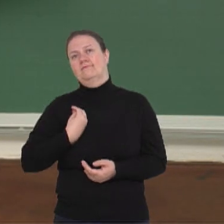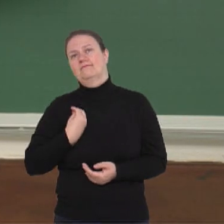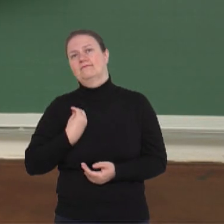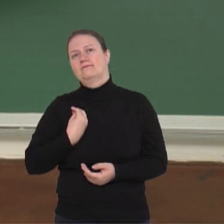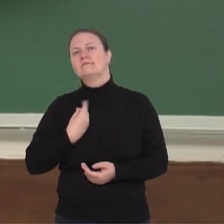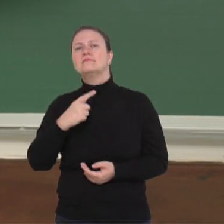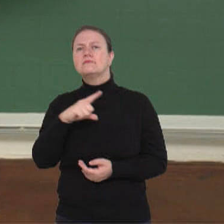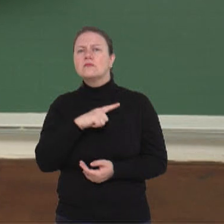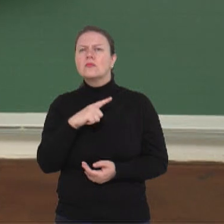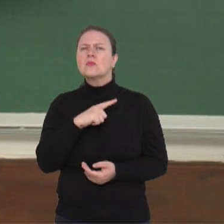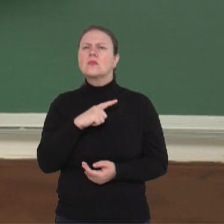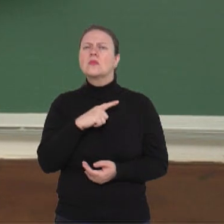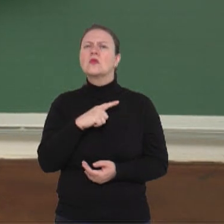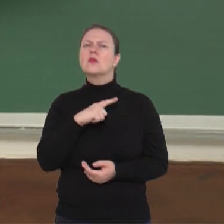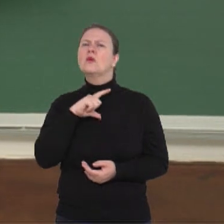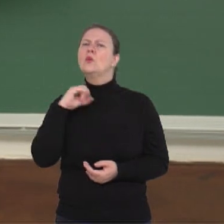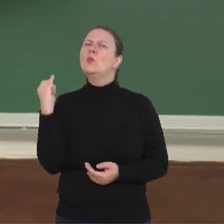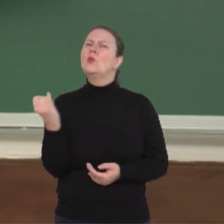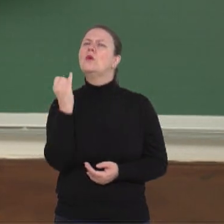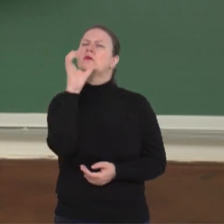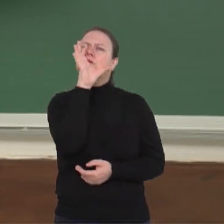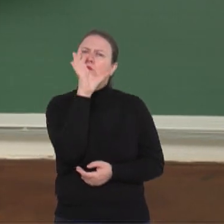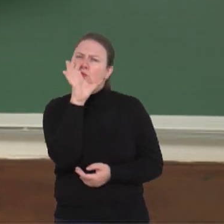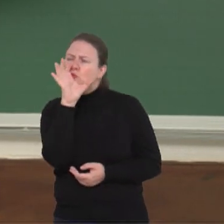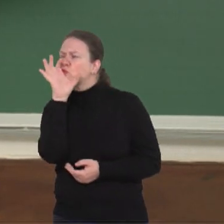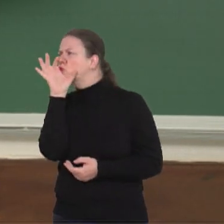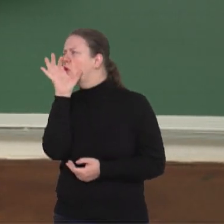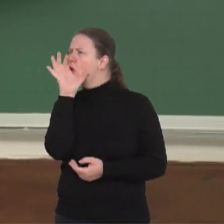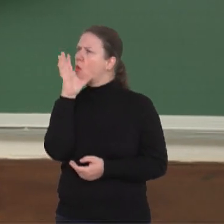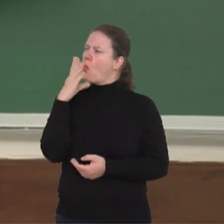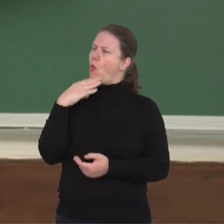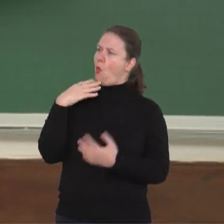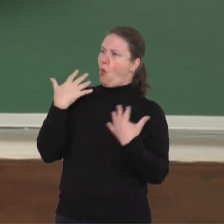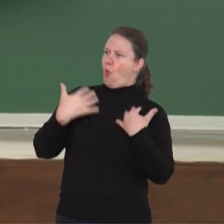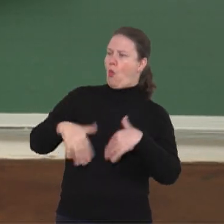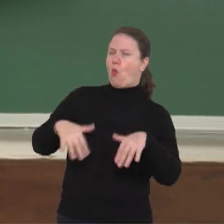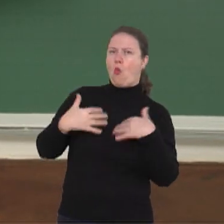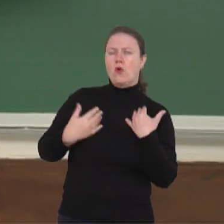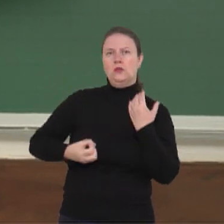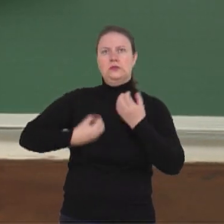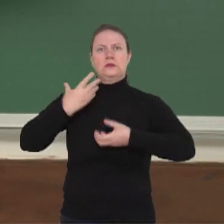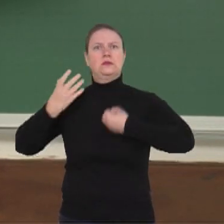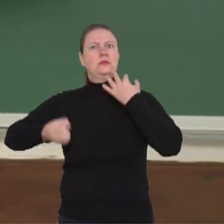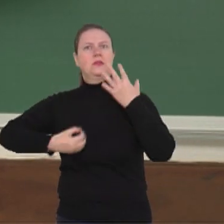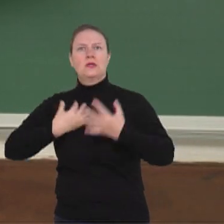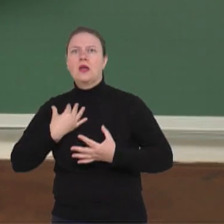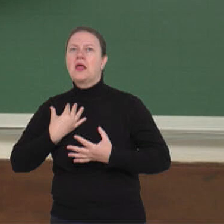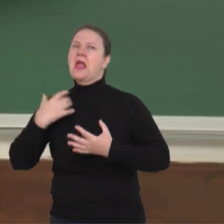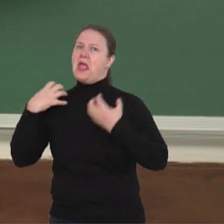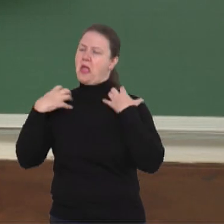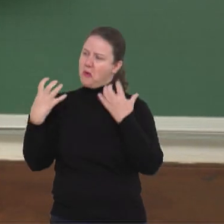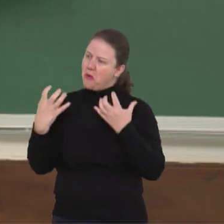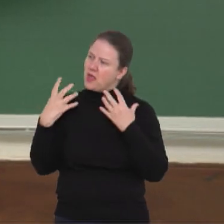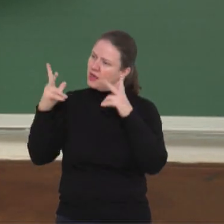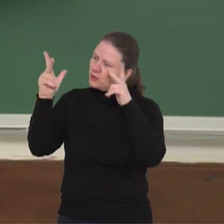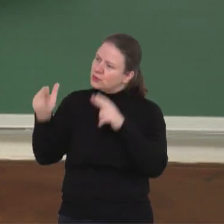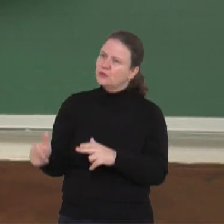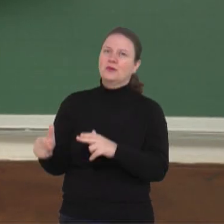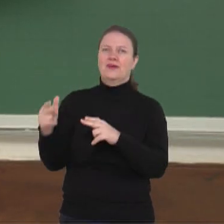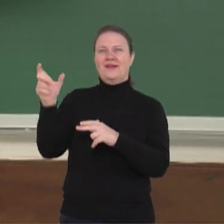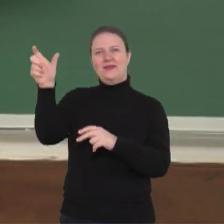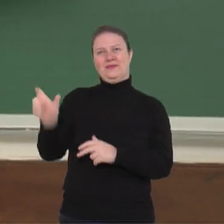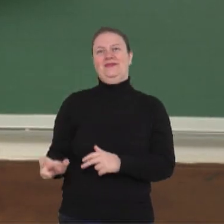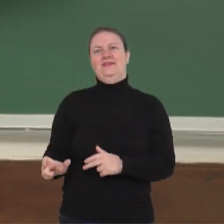tenhamos pessoas que a gente admira, que são pessoas que nos inspiram. É importante isso? E por que